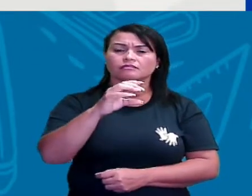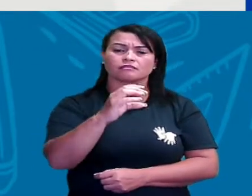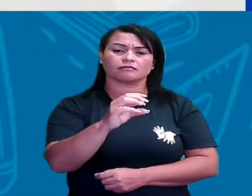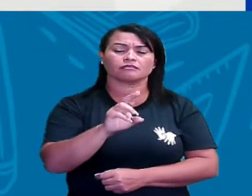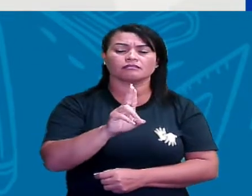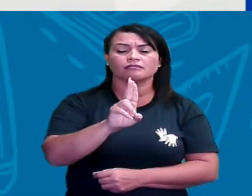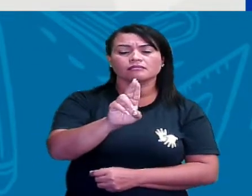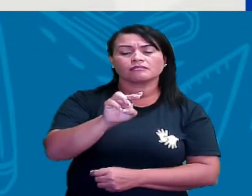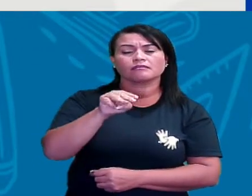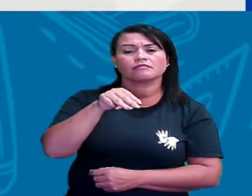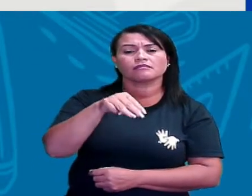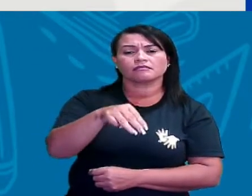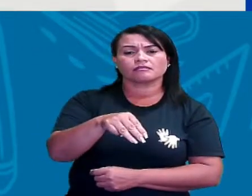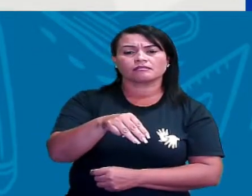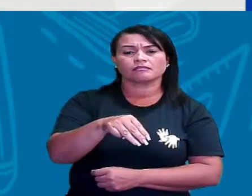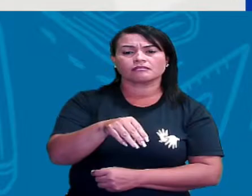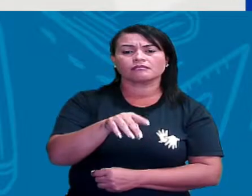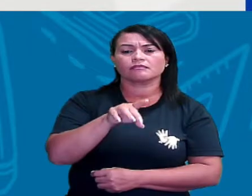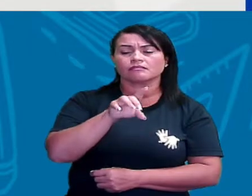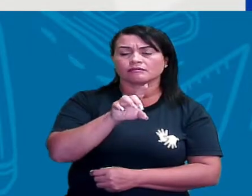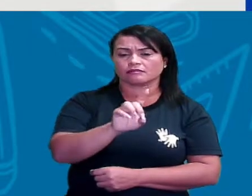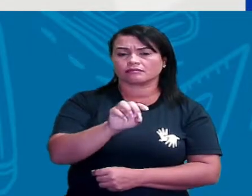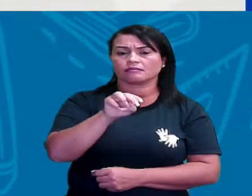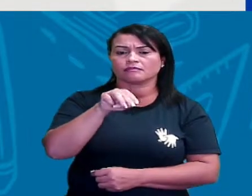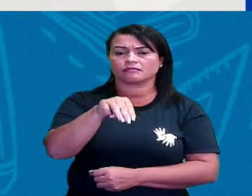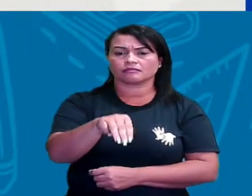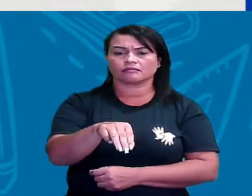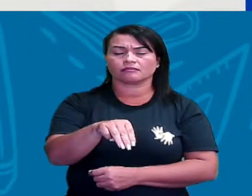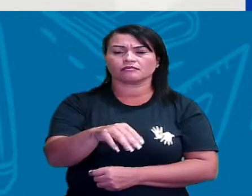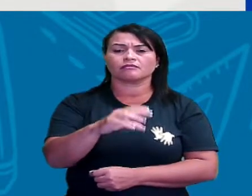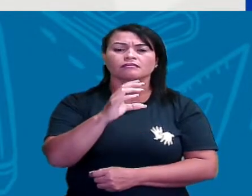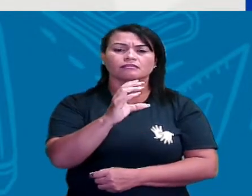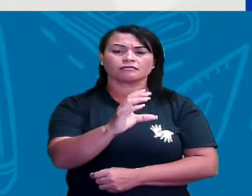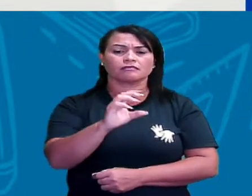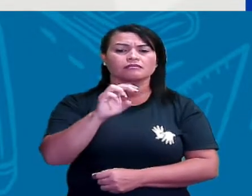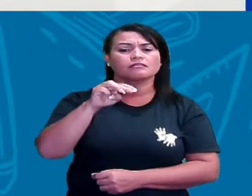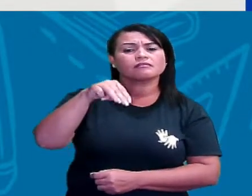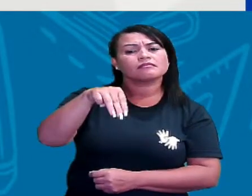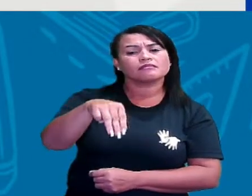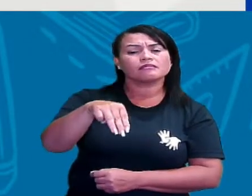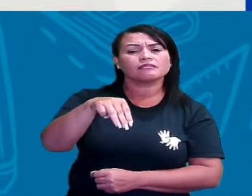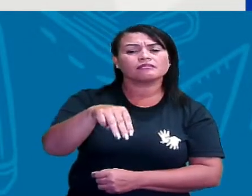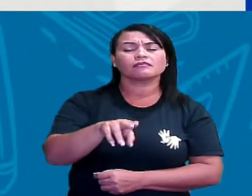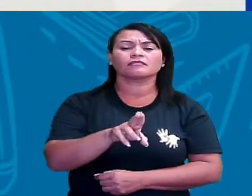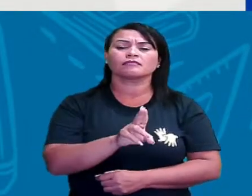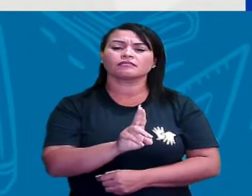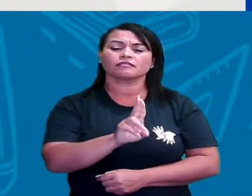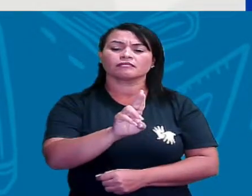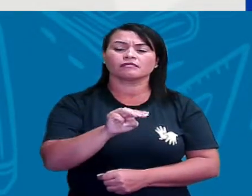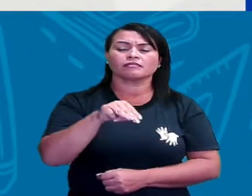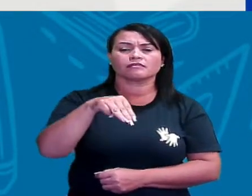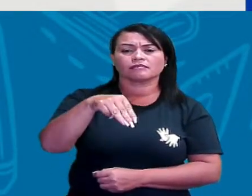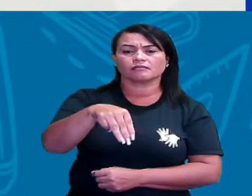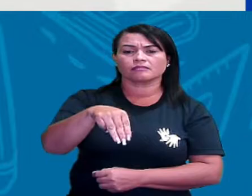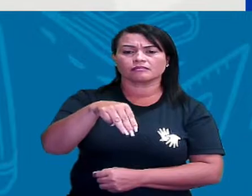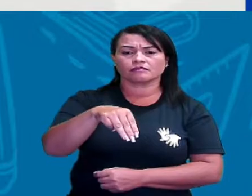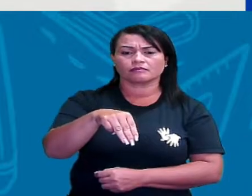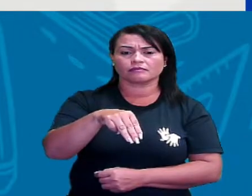de milhar, dezenas de milhar, centenas de milhar, unidades de